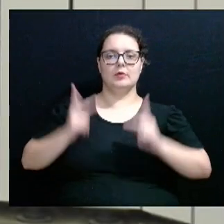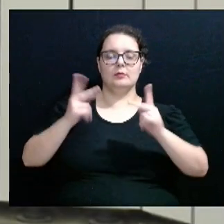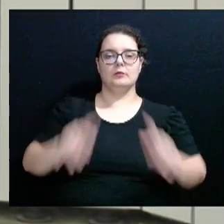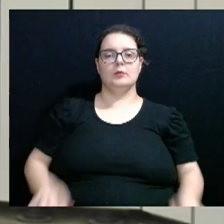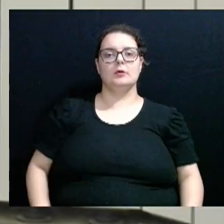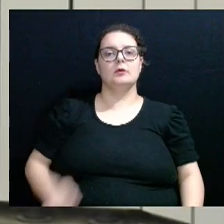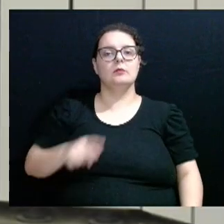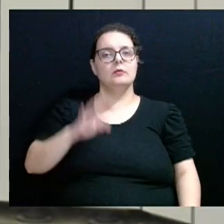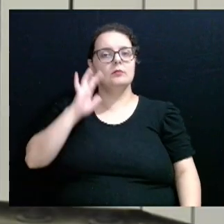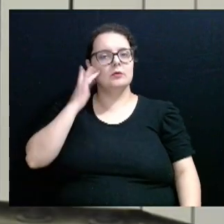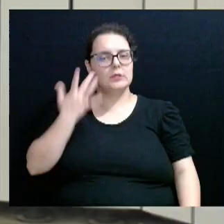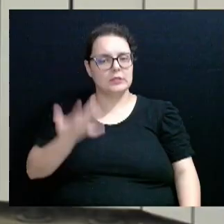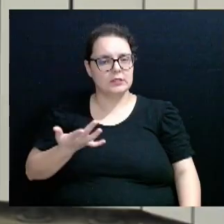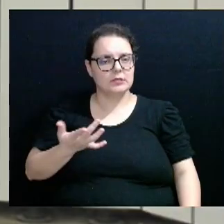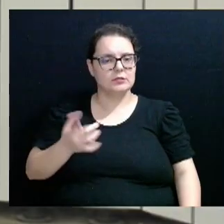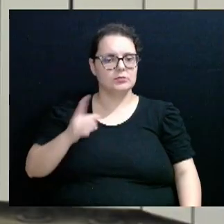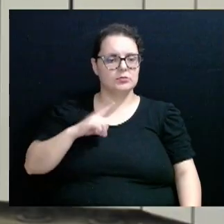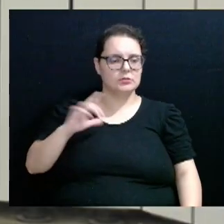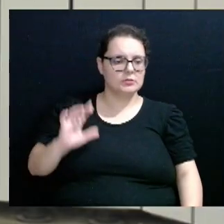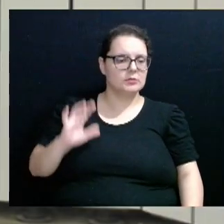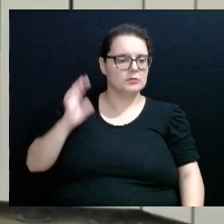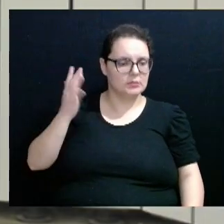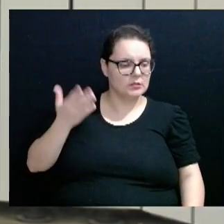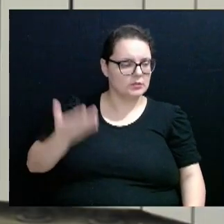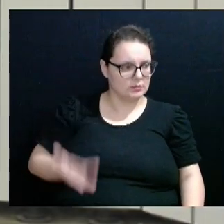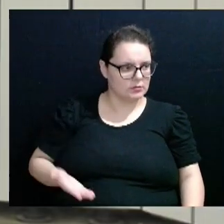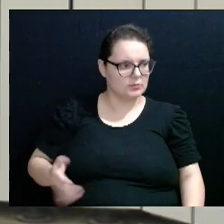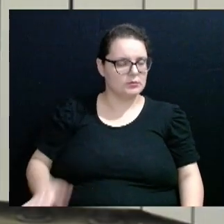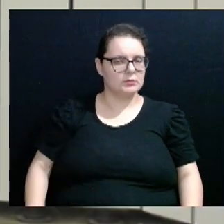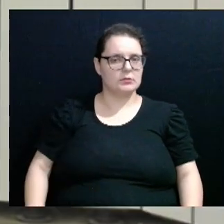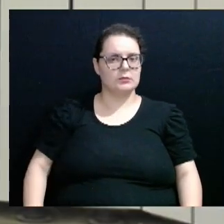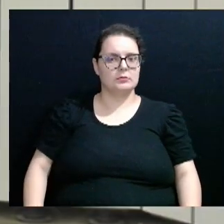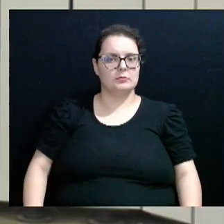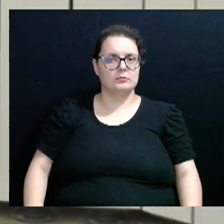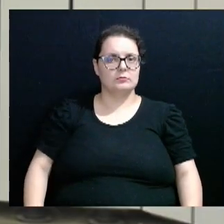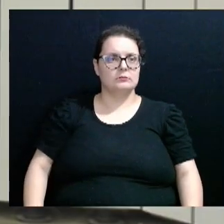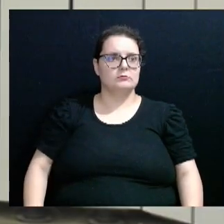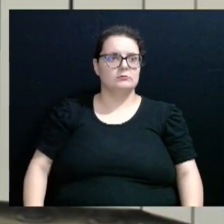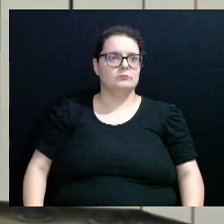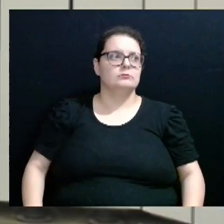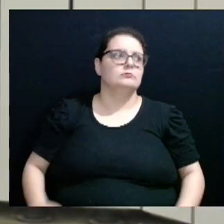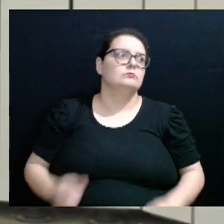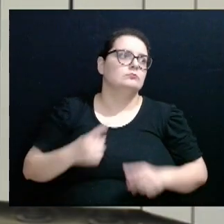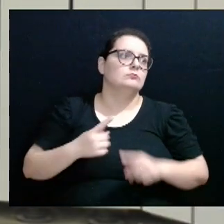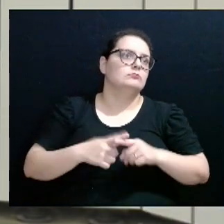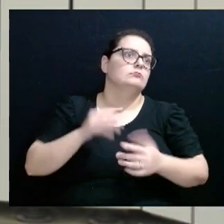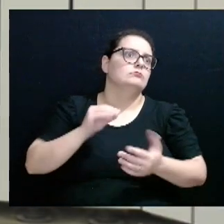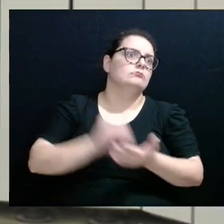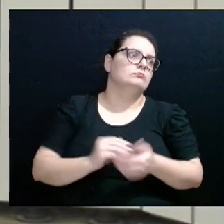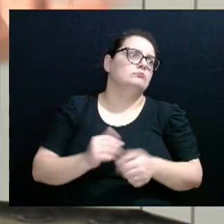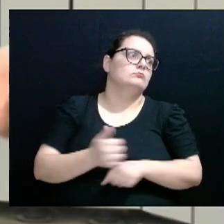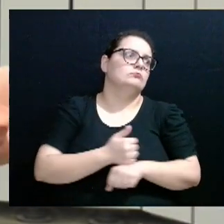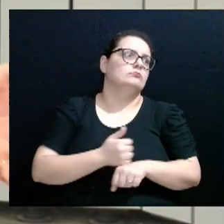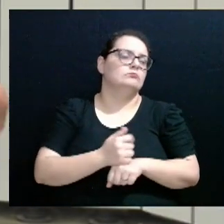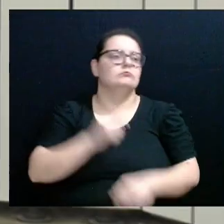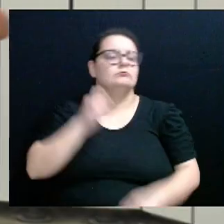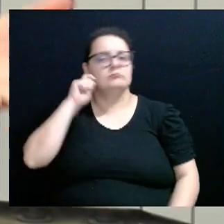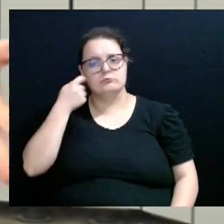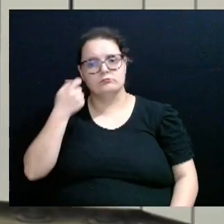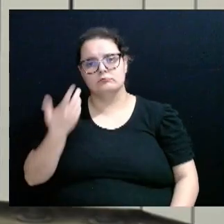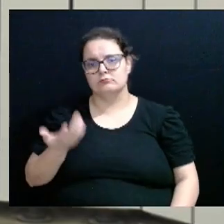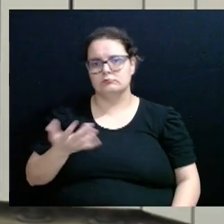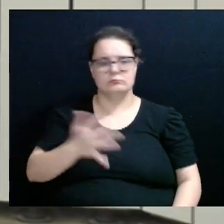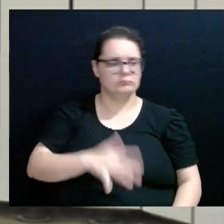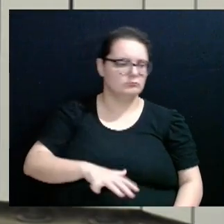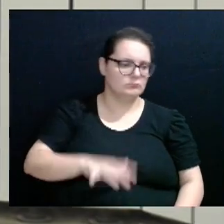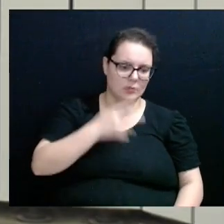isso tem acontecido por falta de profissionais negros a campo, seja falando de